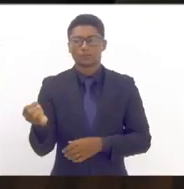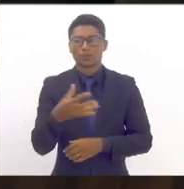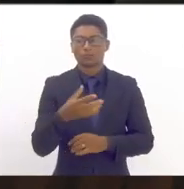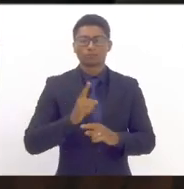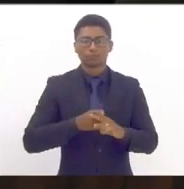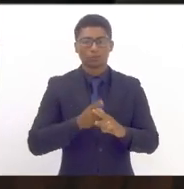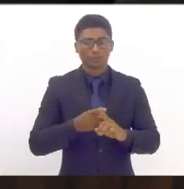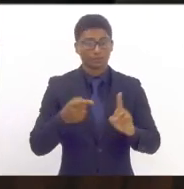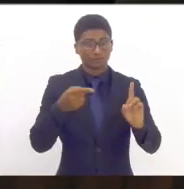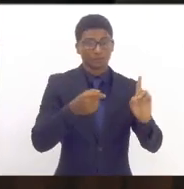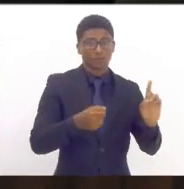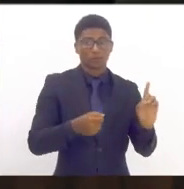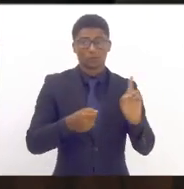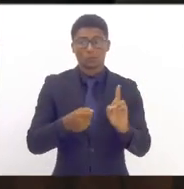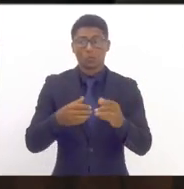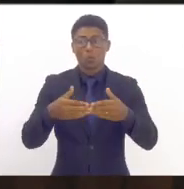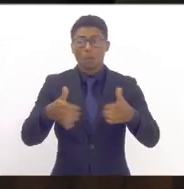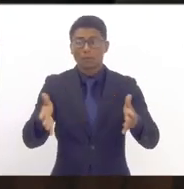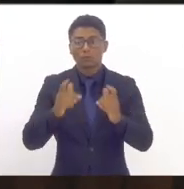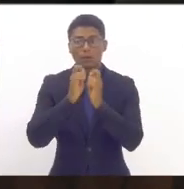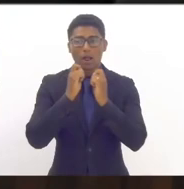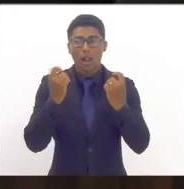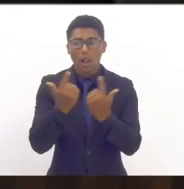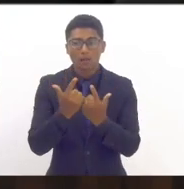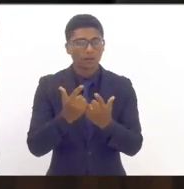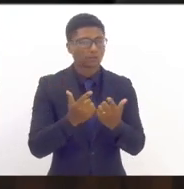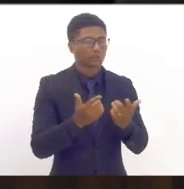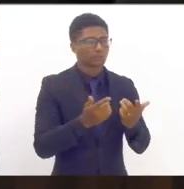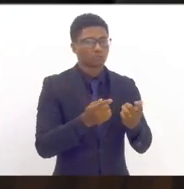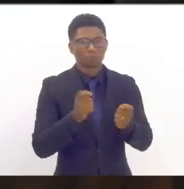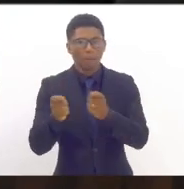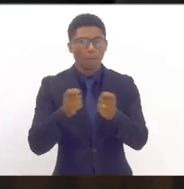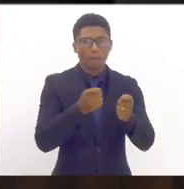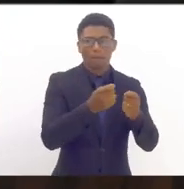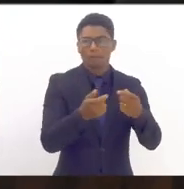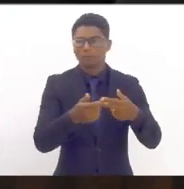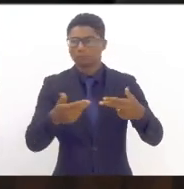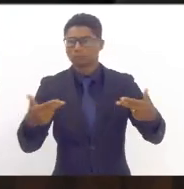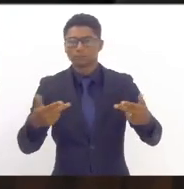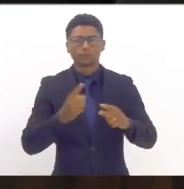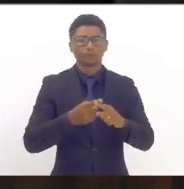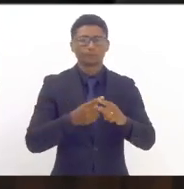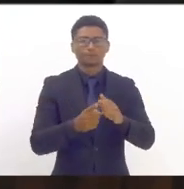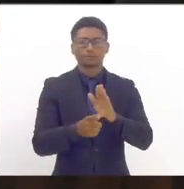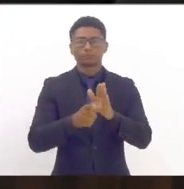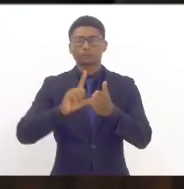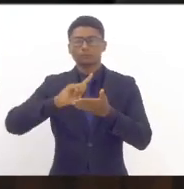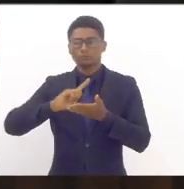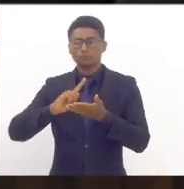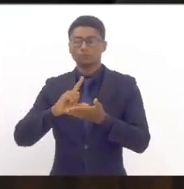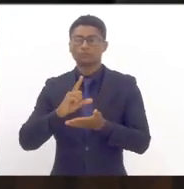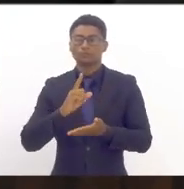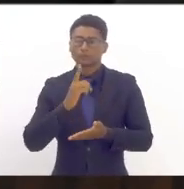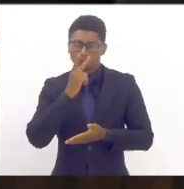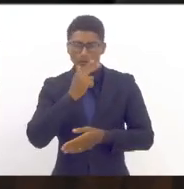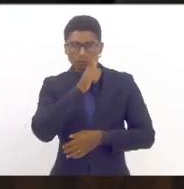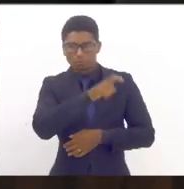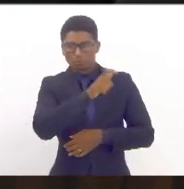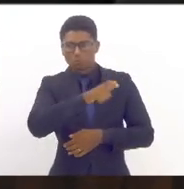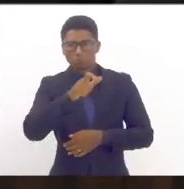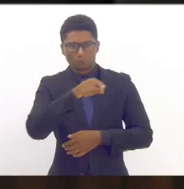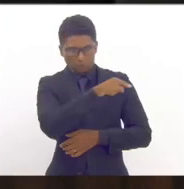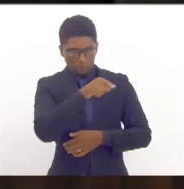que o Pedro começou a cobrir o trabalho do Parlamento Fluminense. Porque antes dele, era comum os repórteres